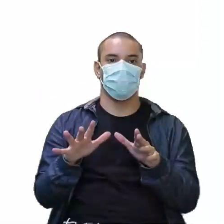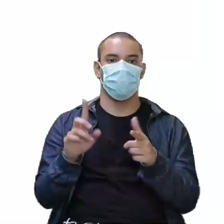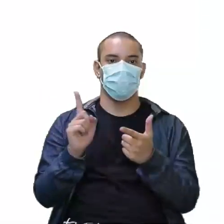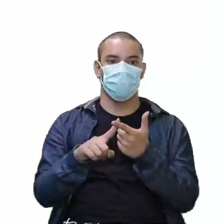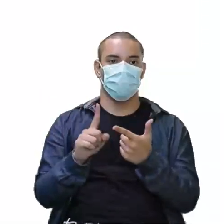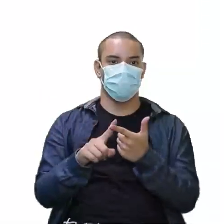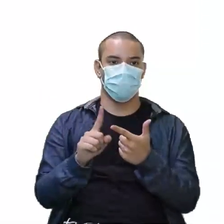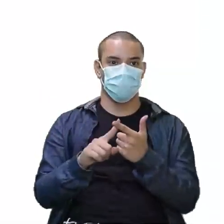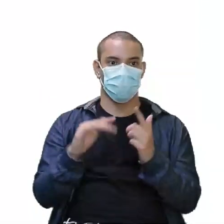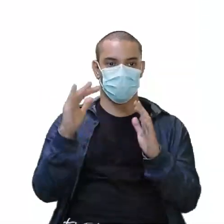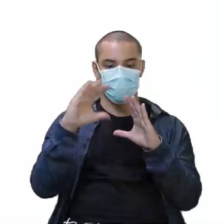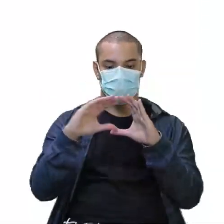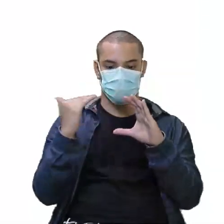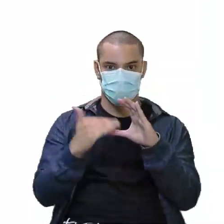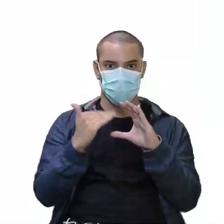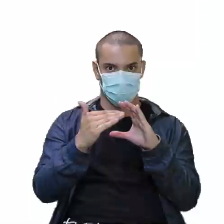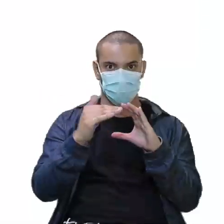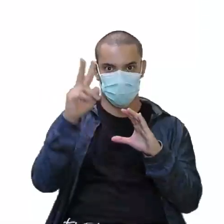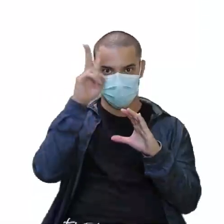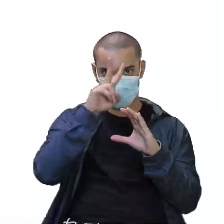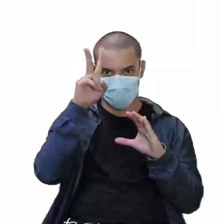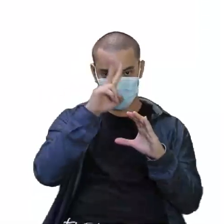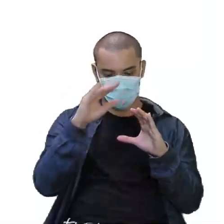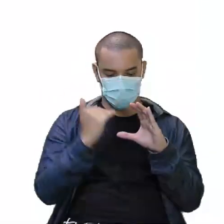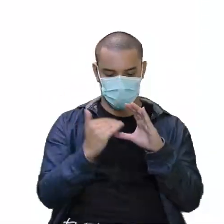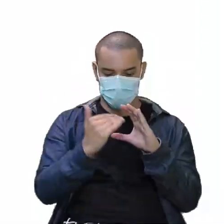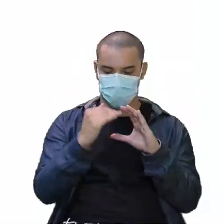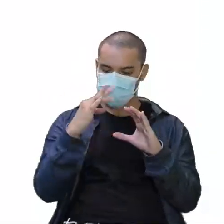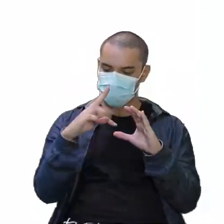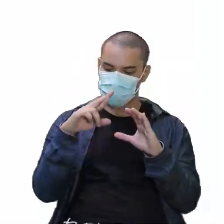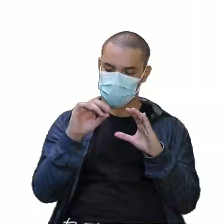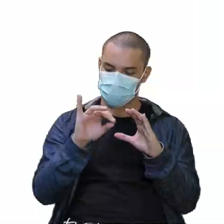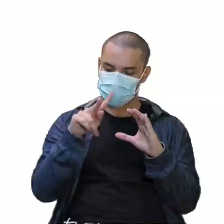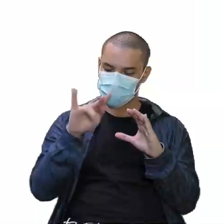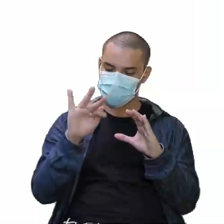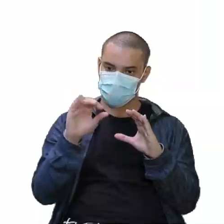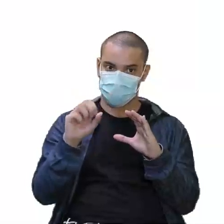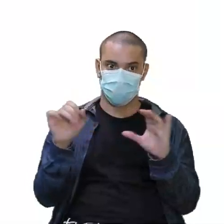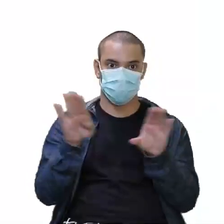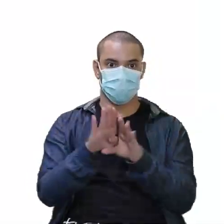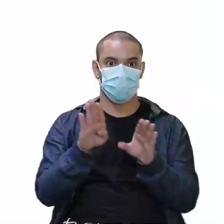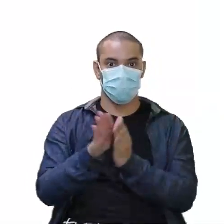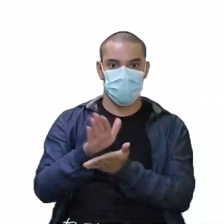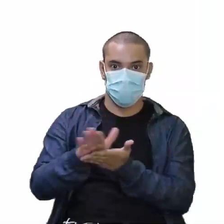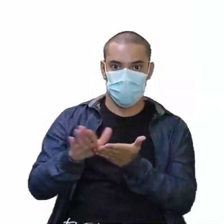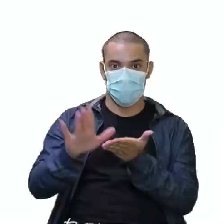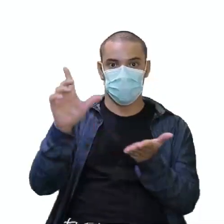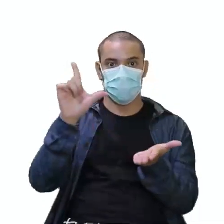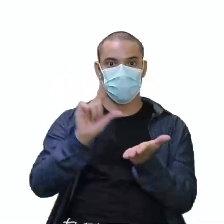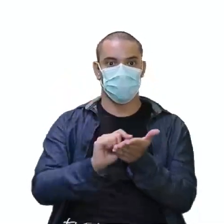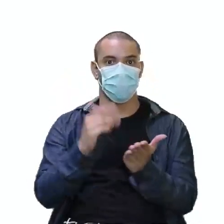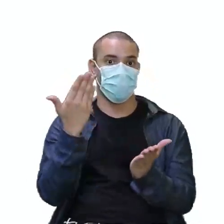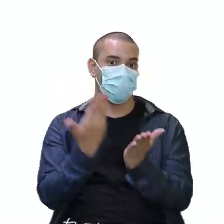transferências em cada nível, né? Níveis tróficos. Há também gastos e perdas,